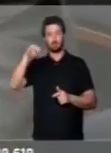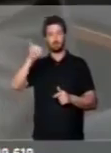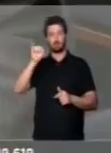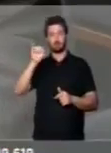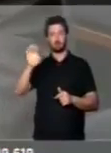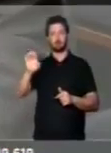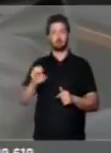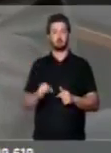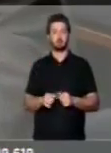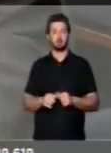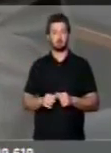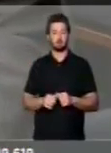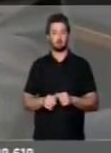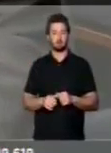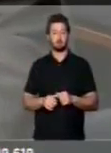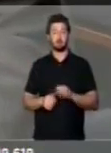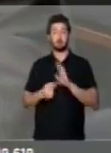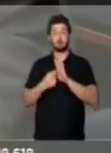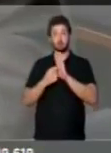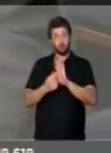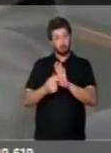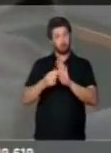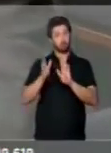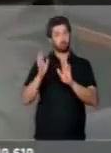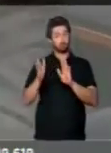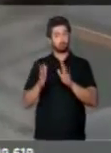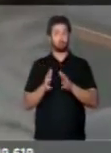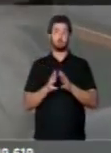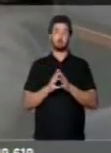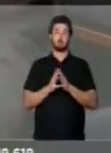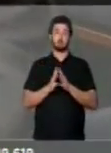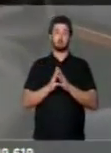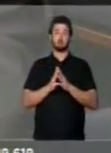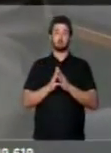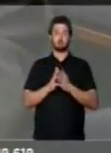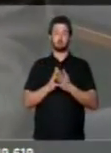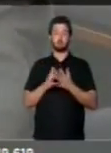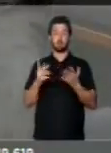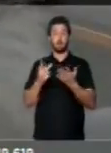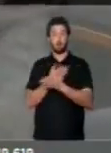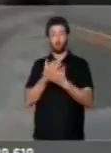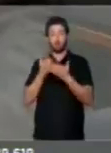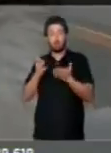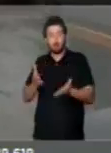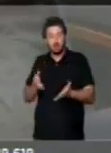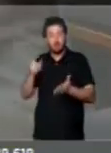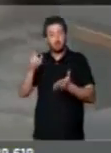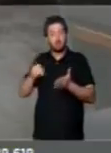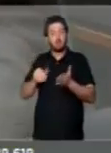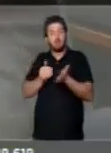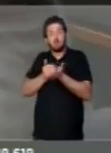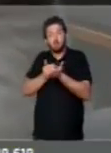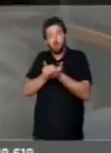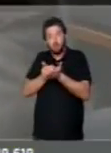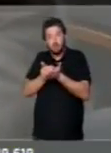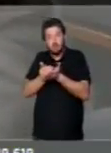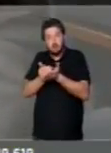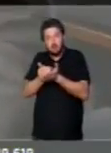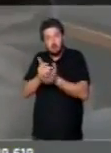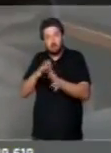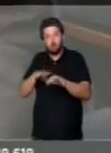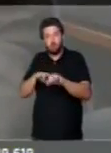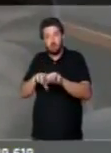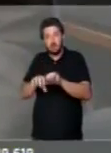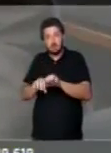Denise, a senhora procurou mostrar que esse fato tem a ver com a origem, com a formação, não é, com